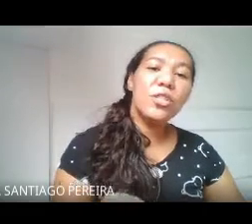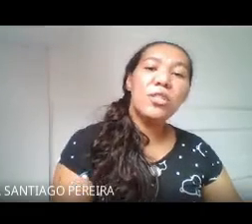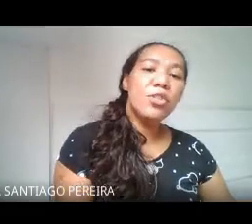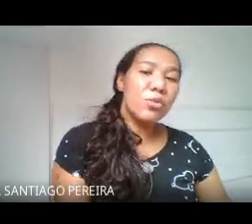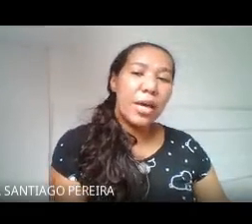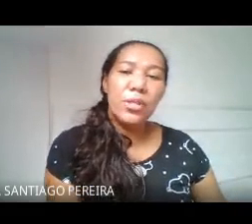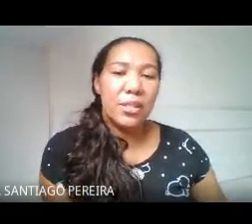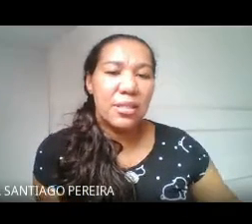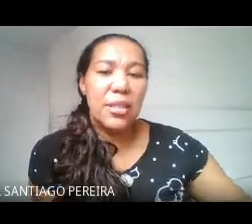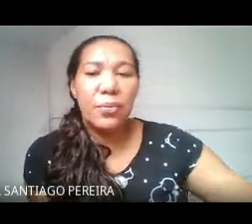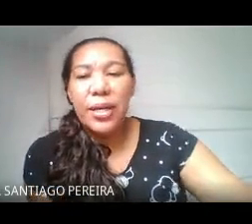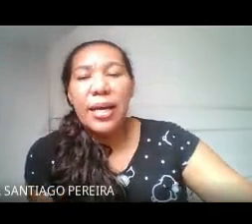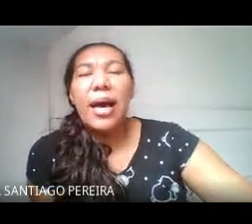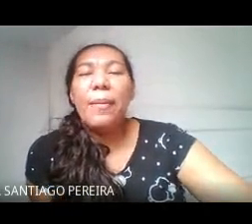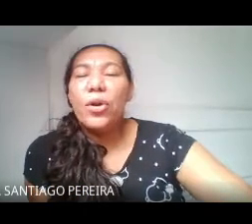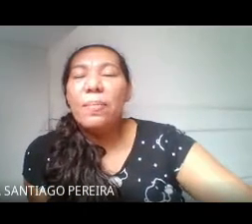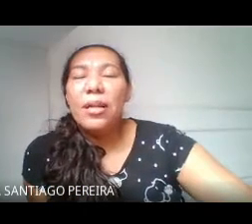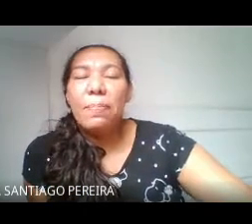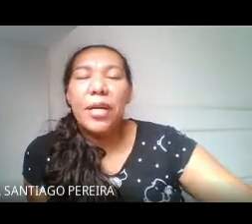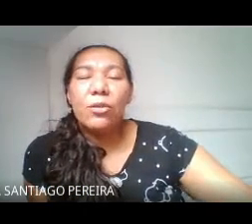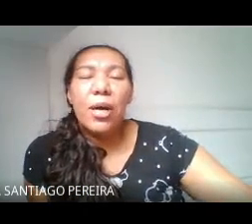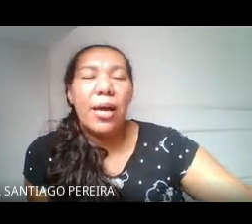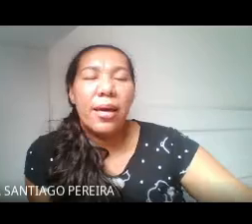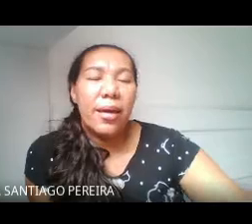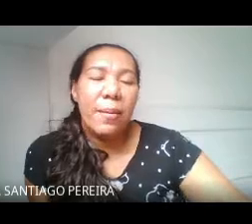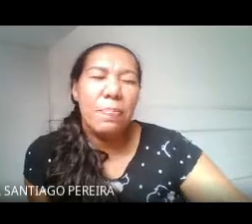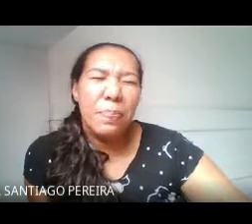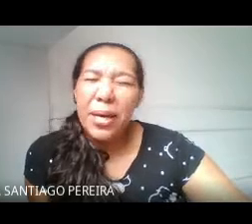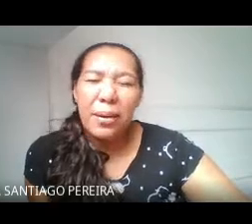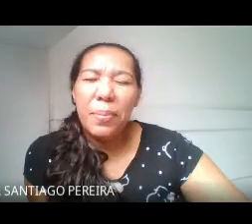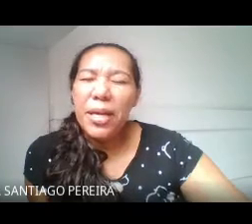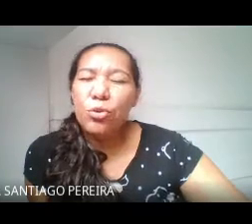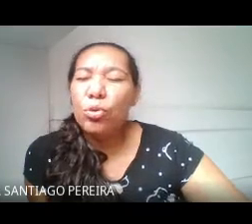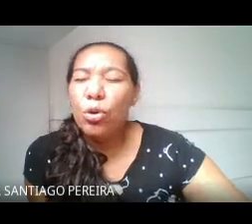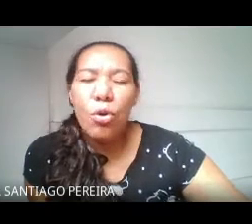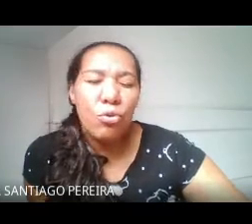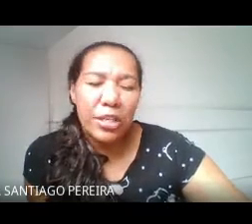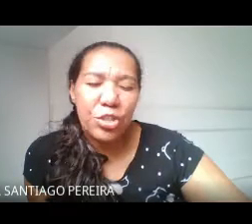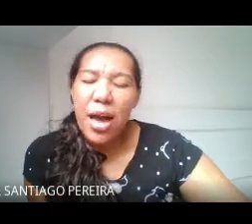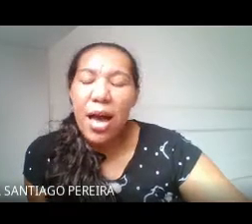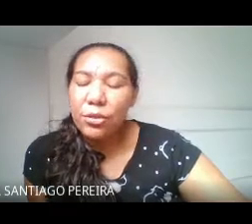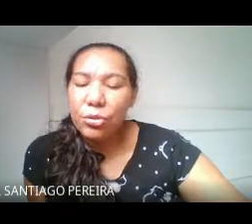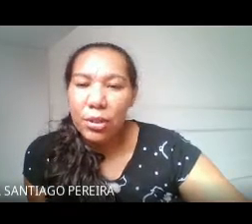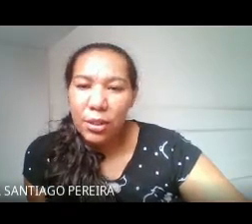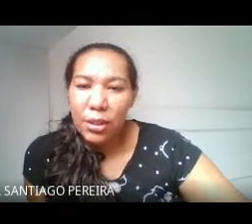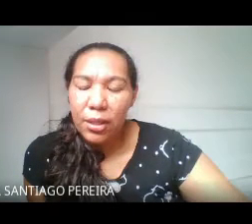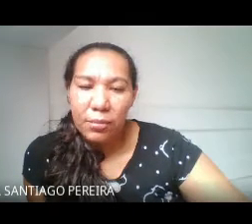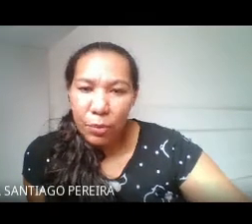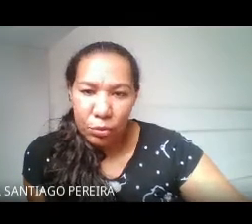os adjetivos, eu não saio dizendo assim, não. Ah, meu cabelo é preto, é preto, longo,